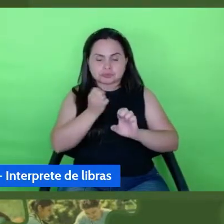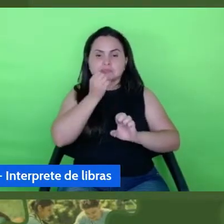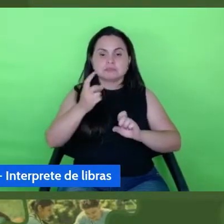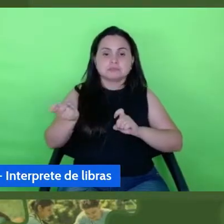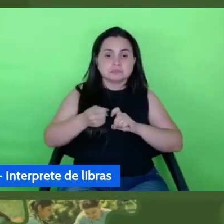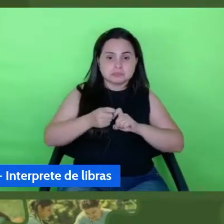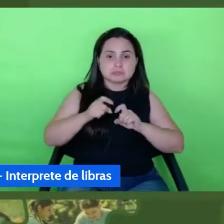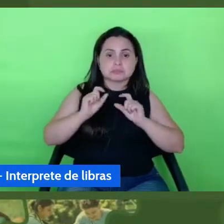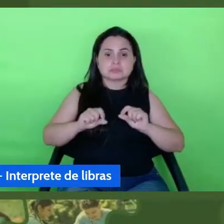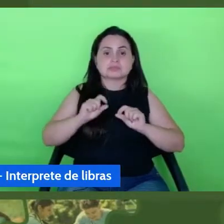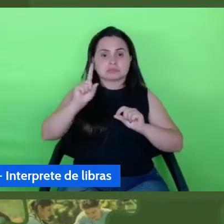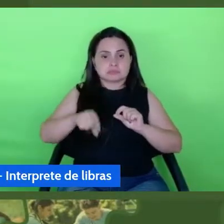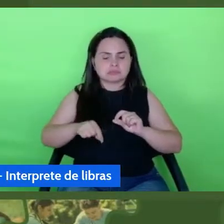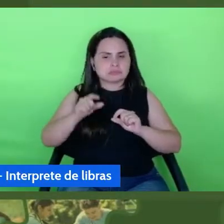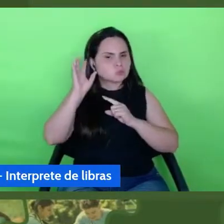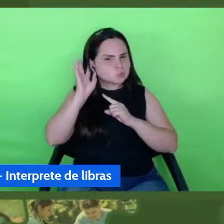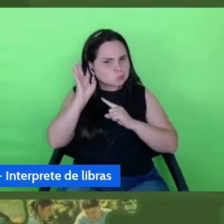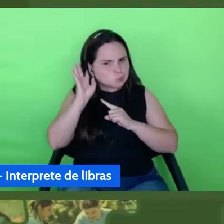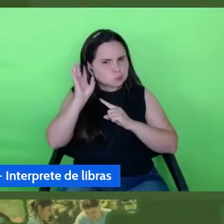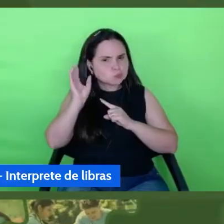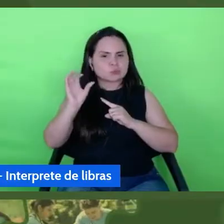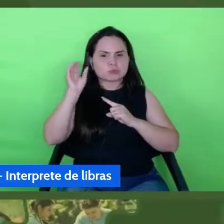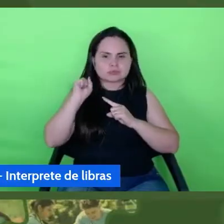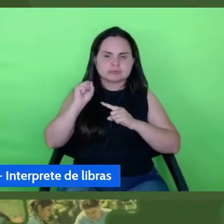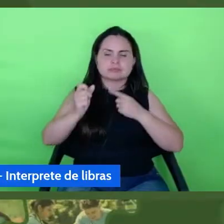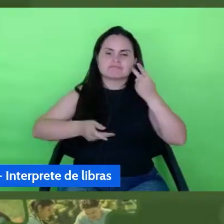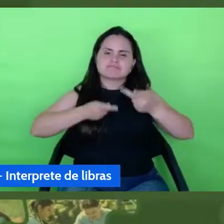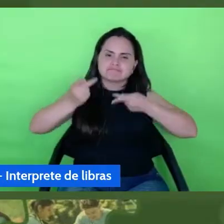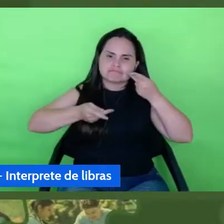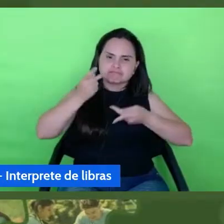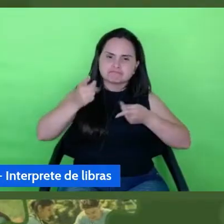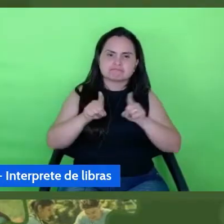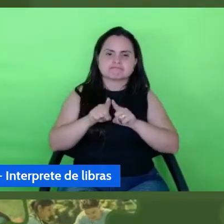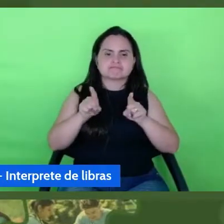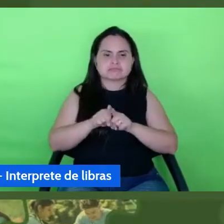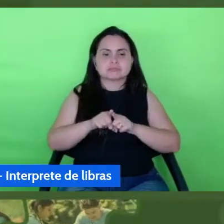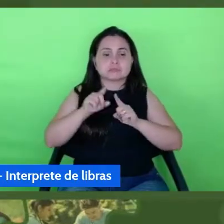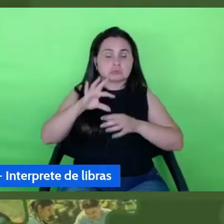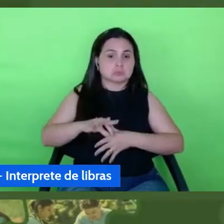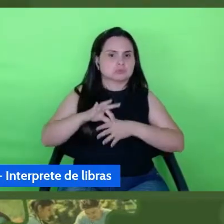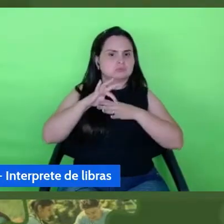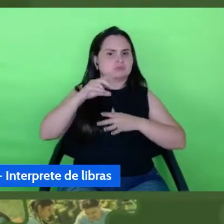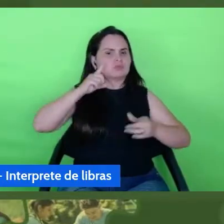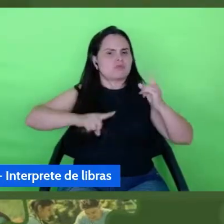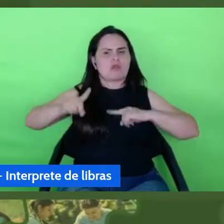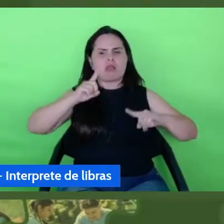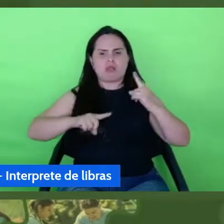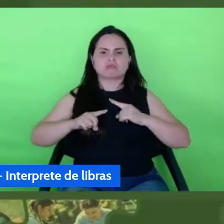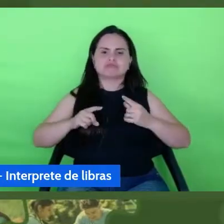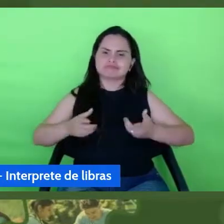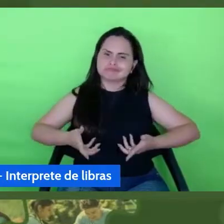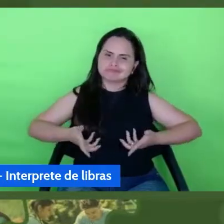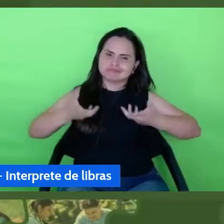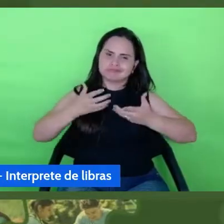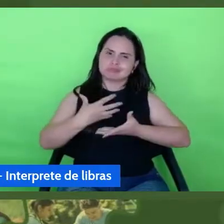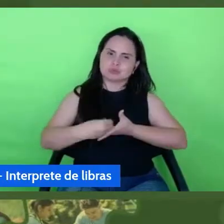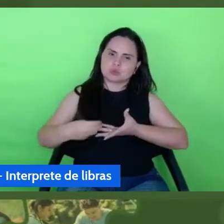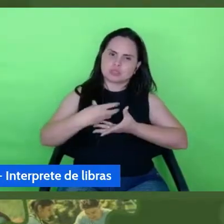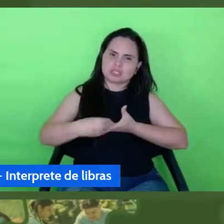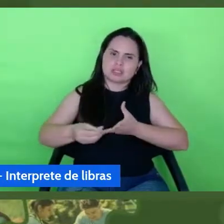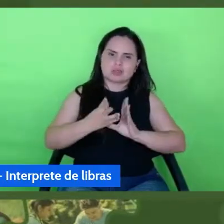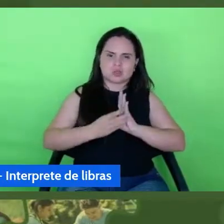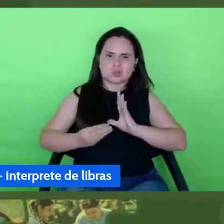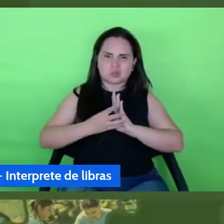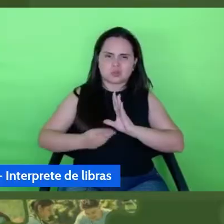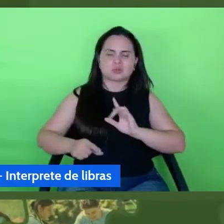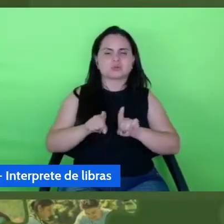a capacidade de ouvir, a capacidade de falar, a capacidade de liderar, de inspirar as pessoas, de construir